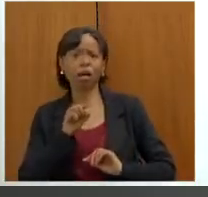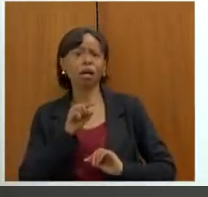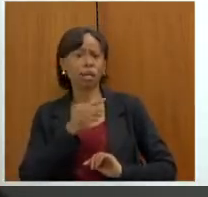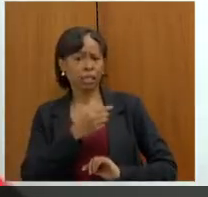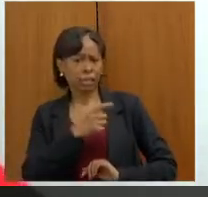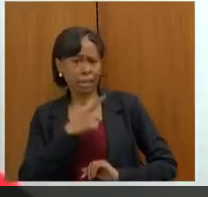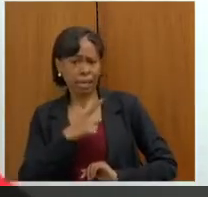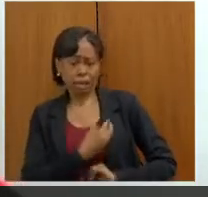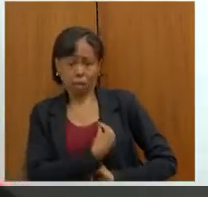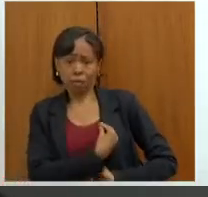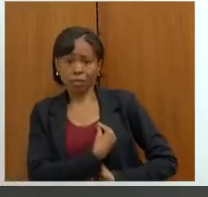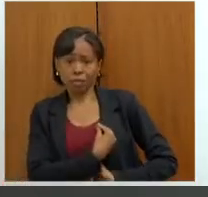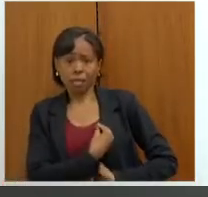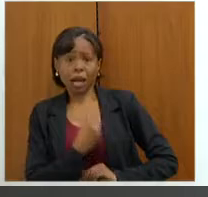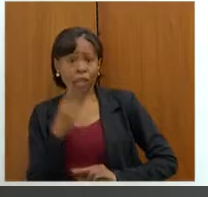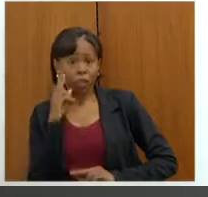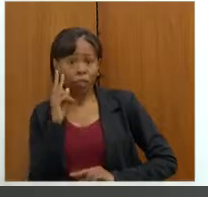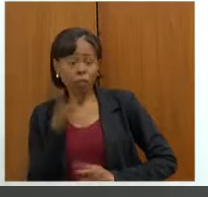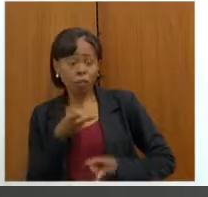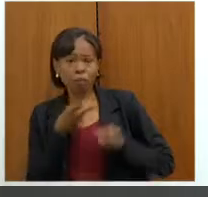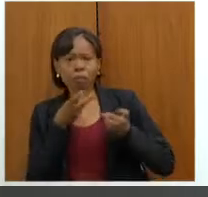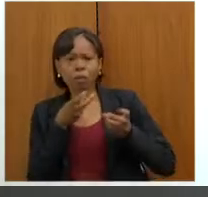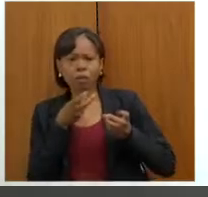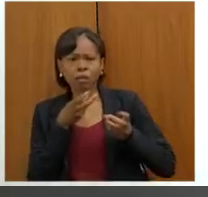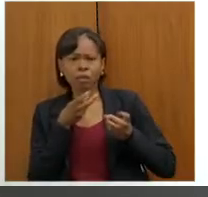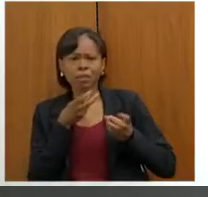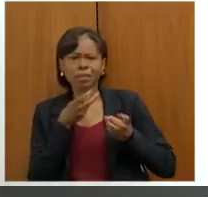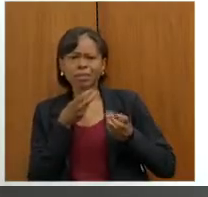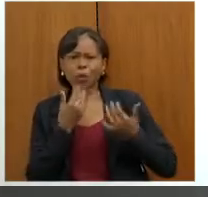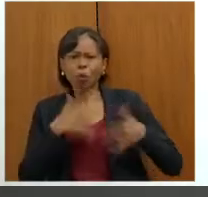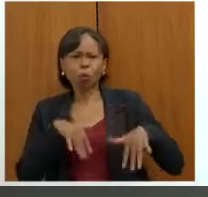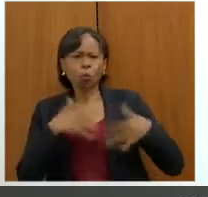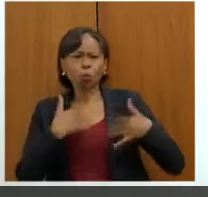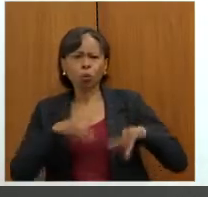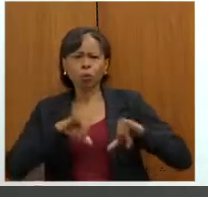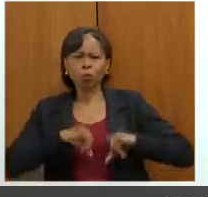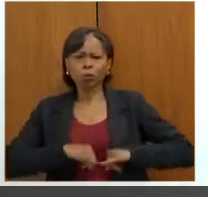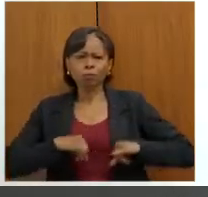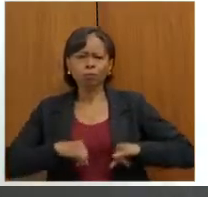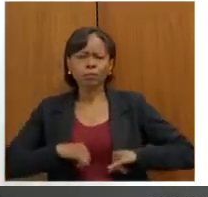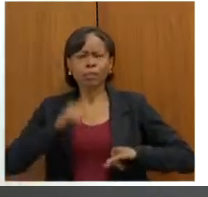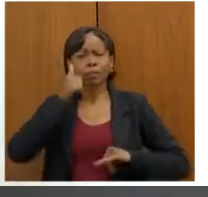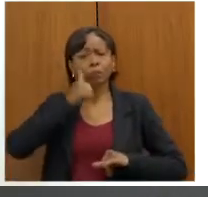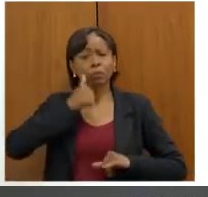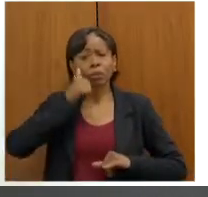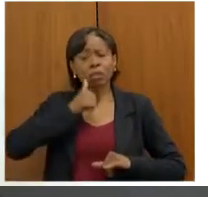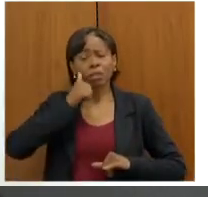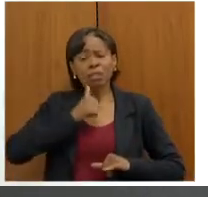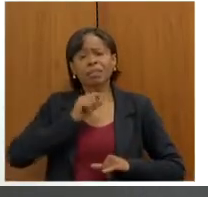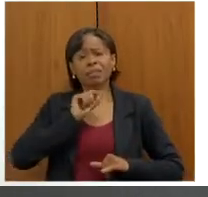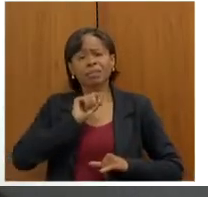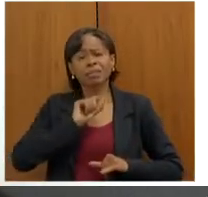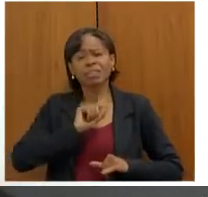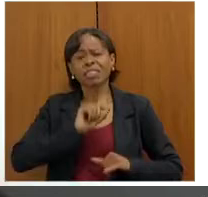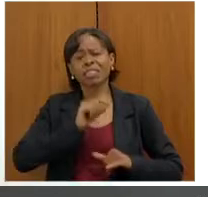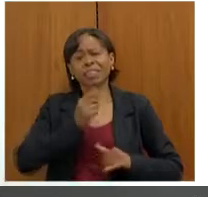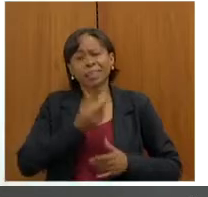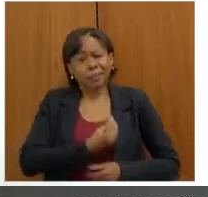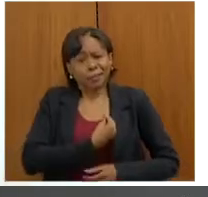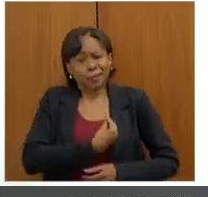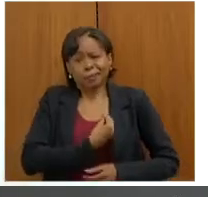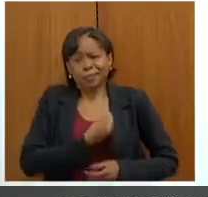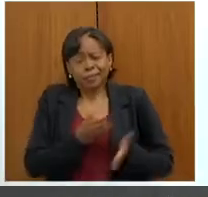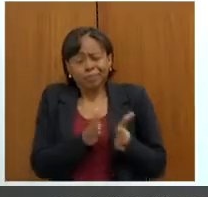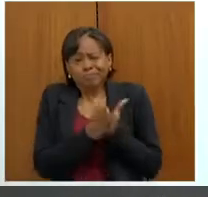acompanha o drama de mulheres né que não tem Alternativa de renda mulheres que vivem né condições muito precárias as